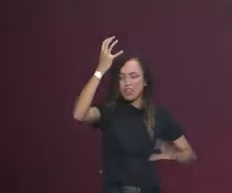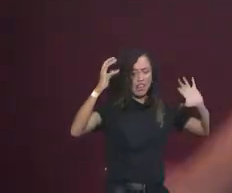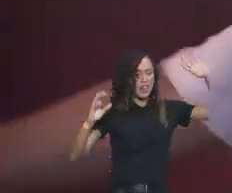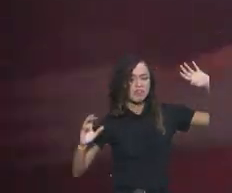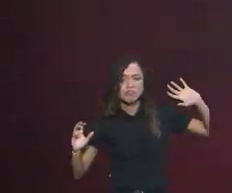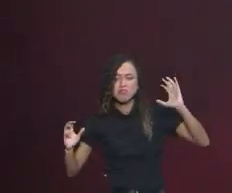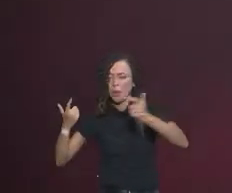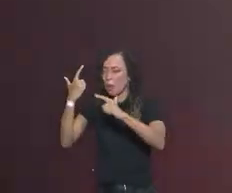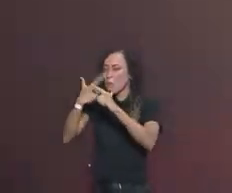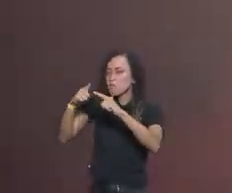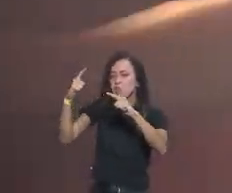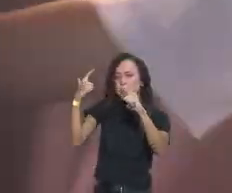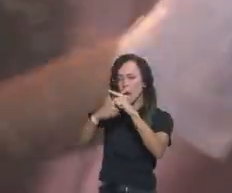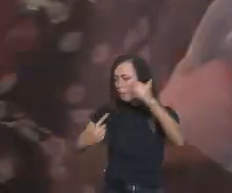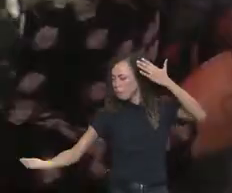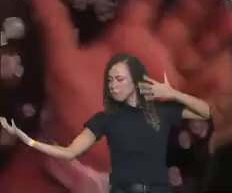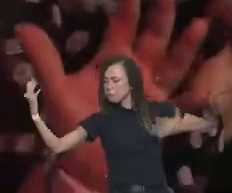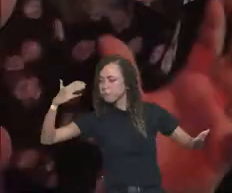adivinha